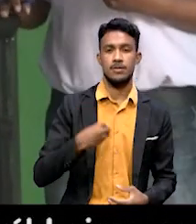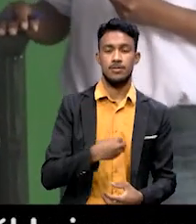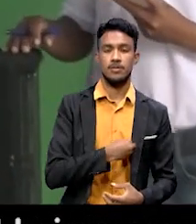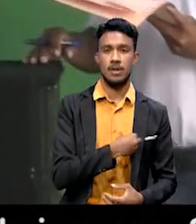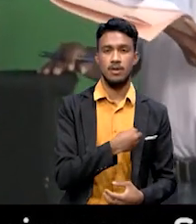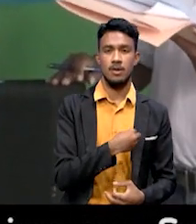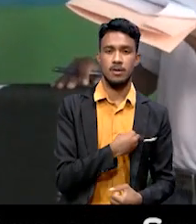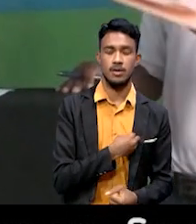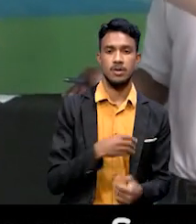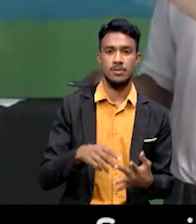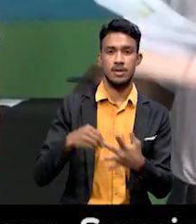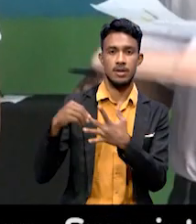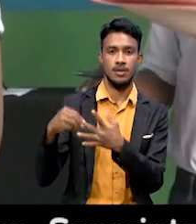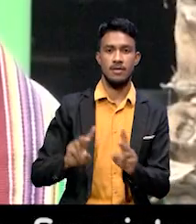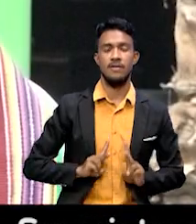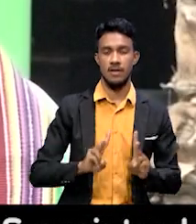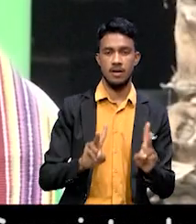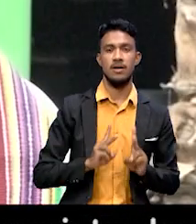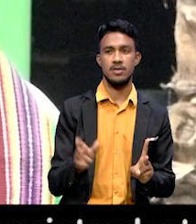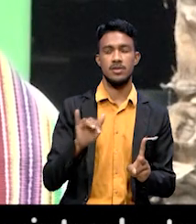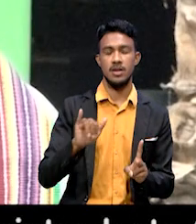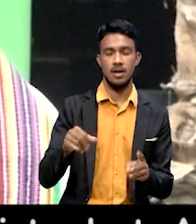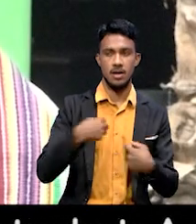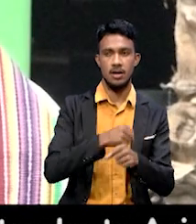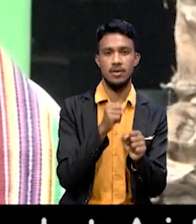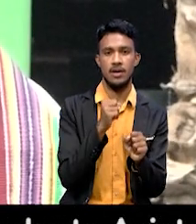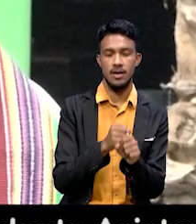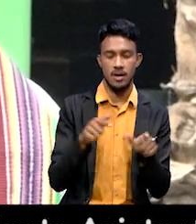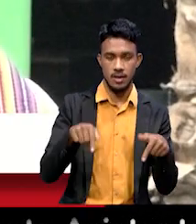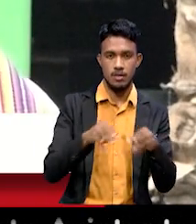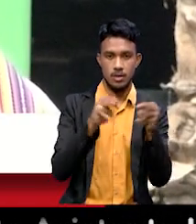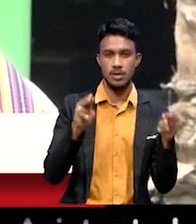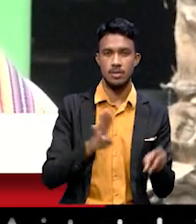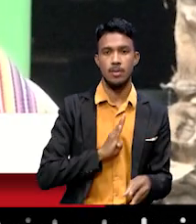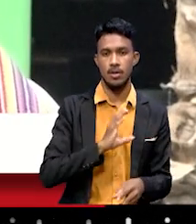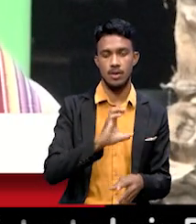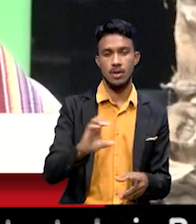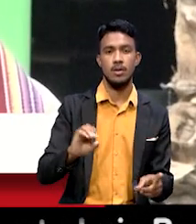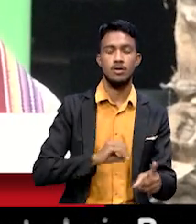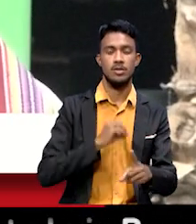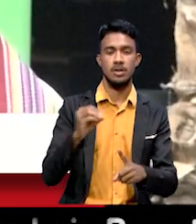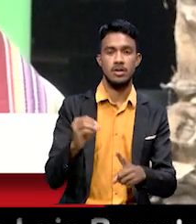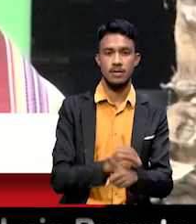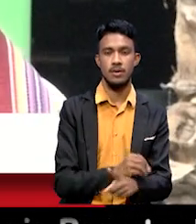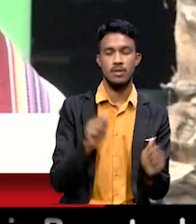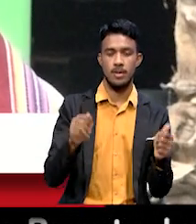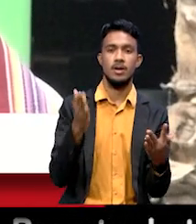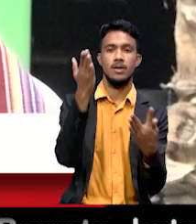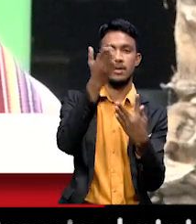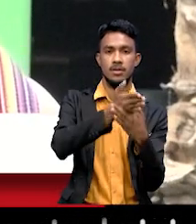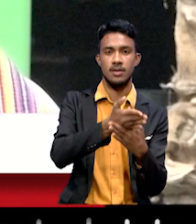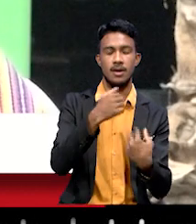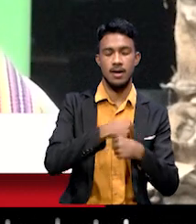famili sira. Clínica Veterano neve hariau na ia Baucau. Ne objetivo atu assisti atu